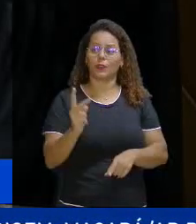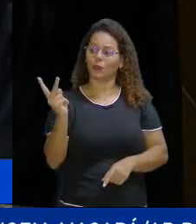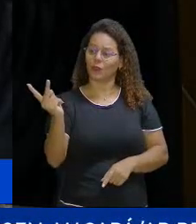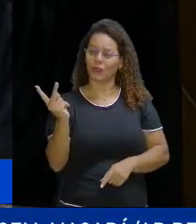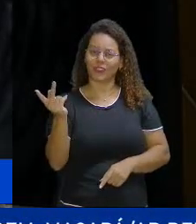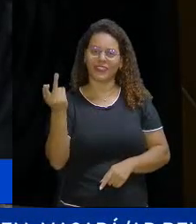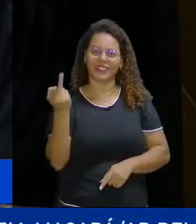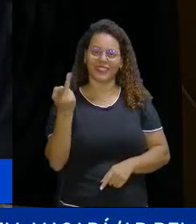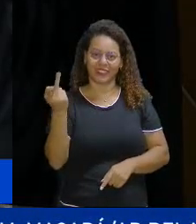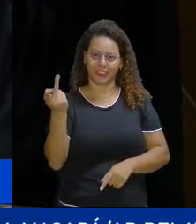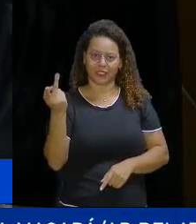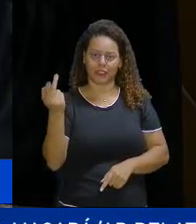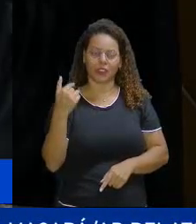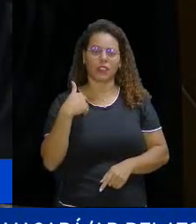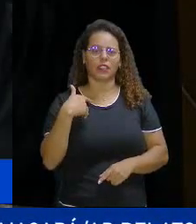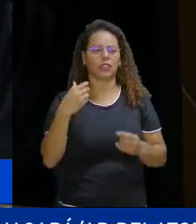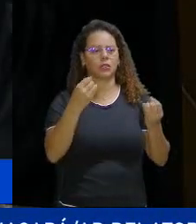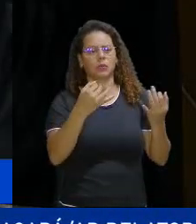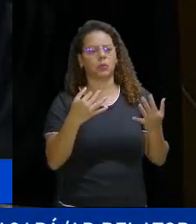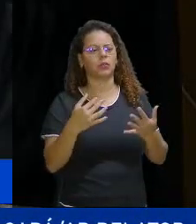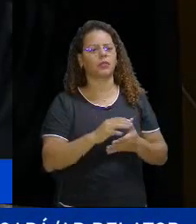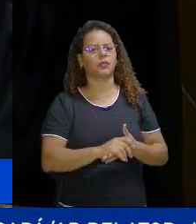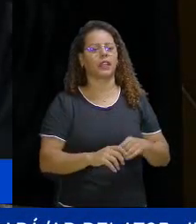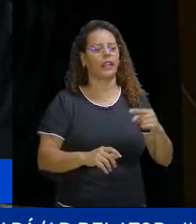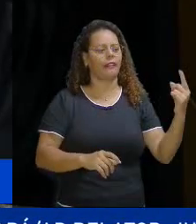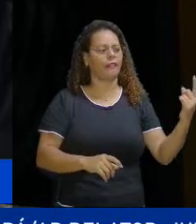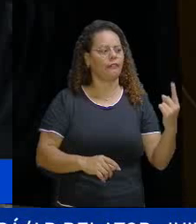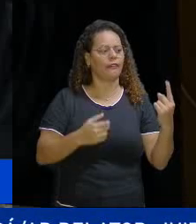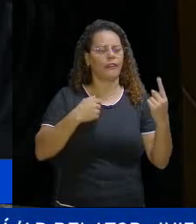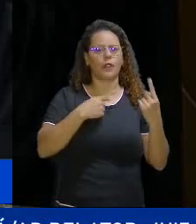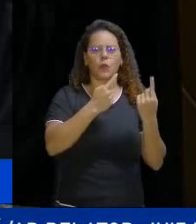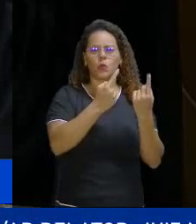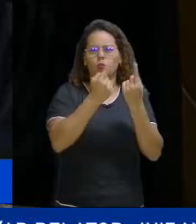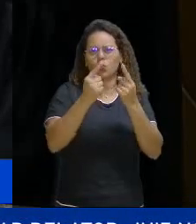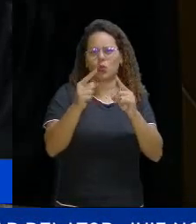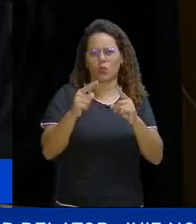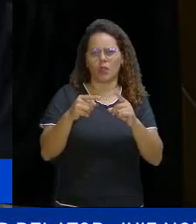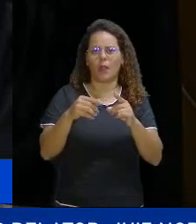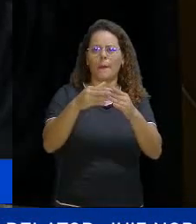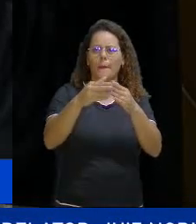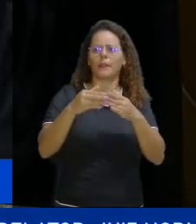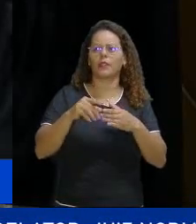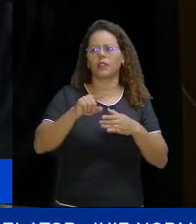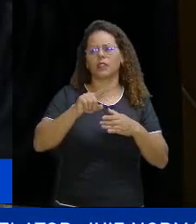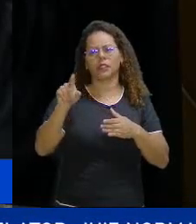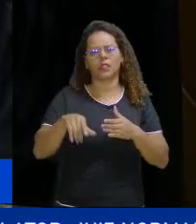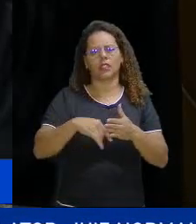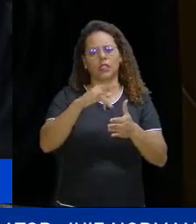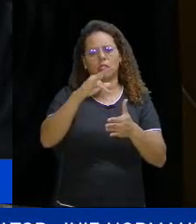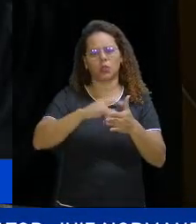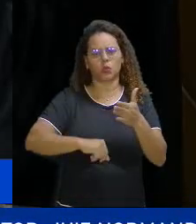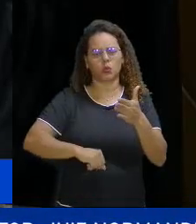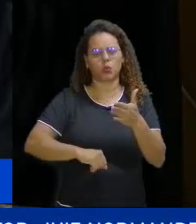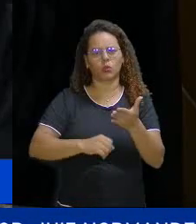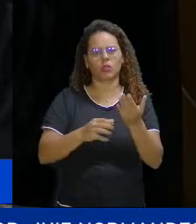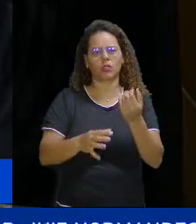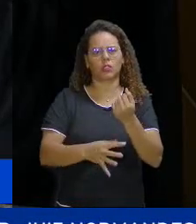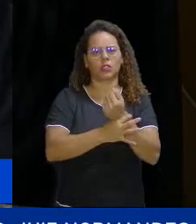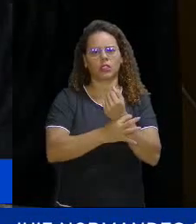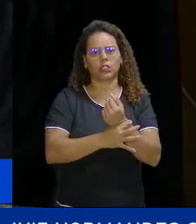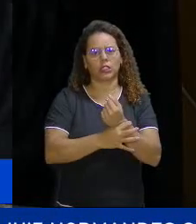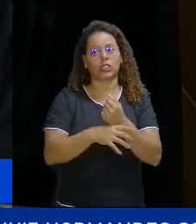pediram diversas medidas ao juízo, sendo indeferidos os pedidos de busca e apreensão e quebra de sigilo